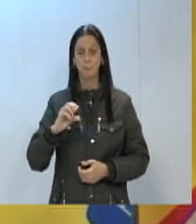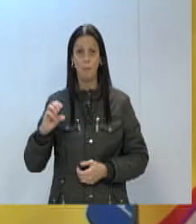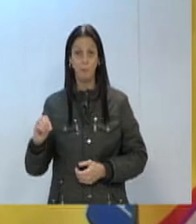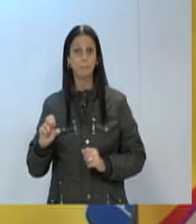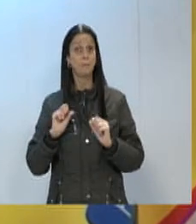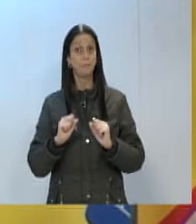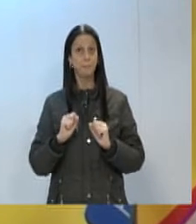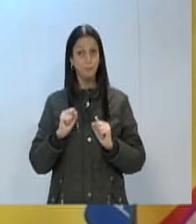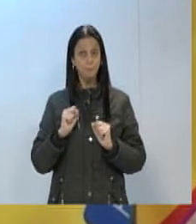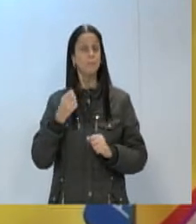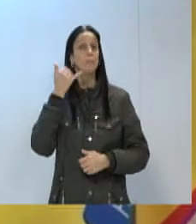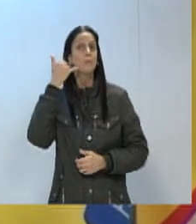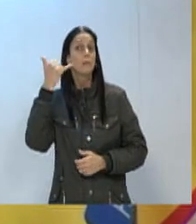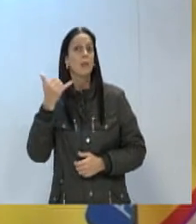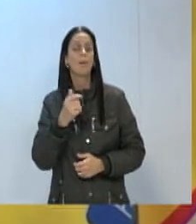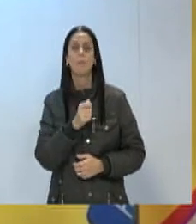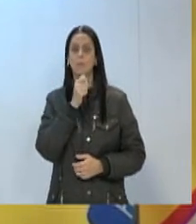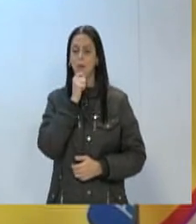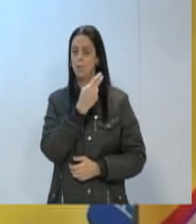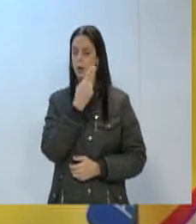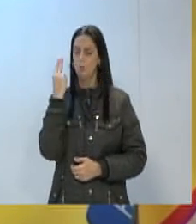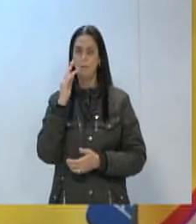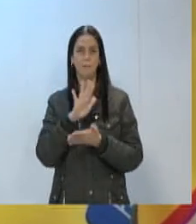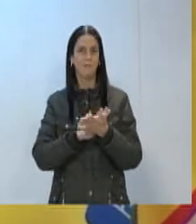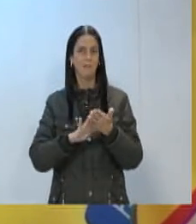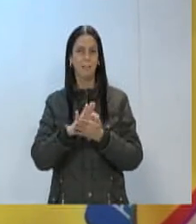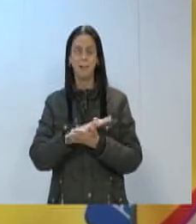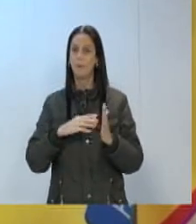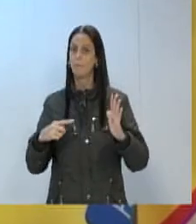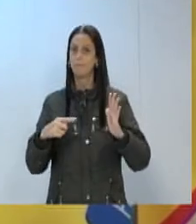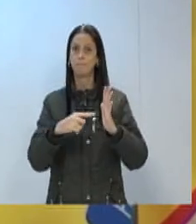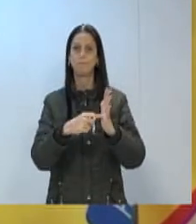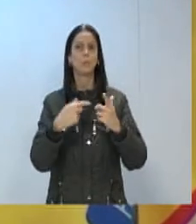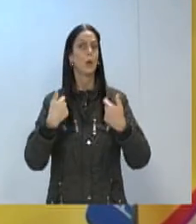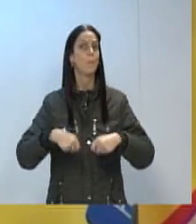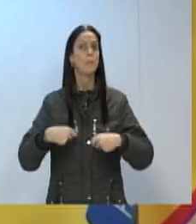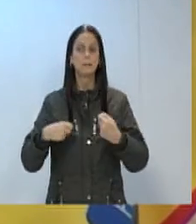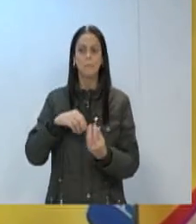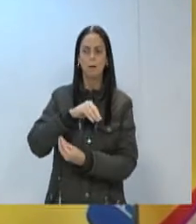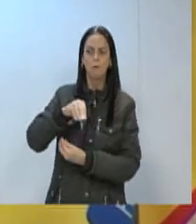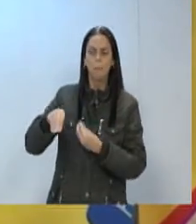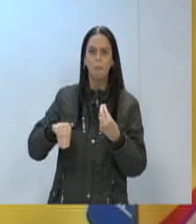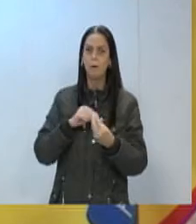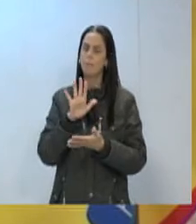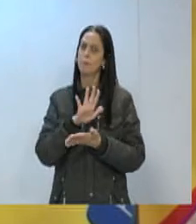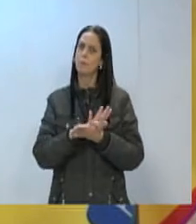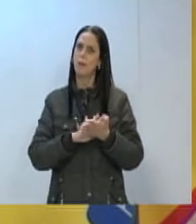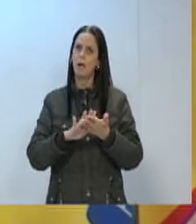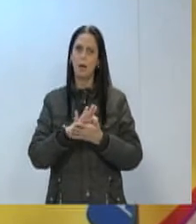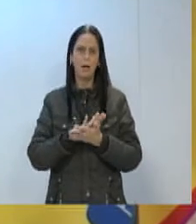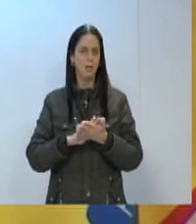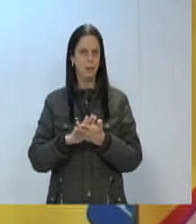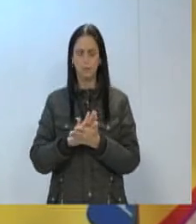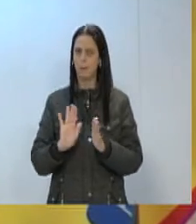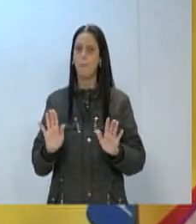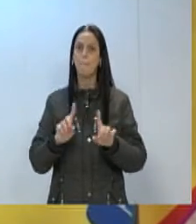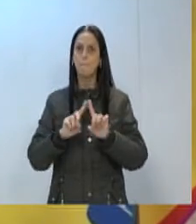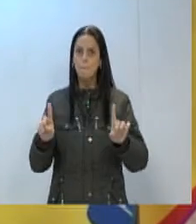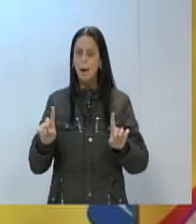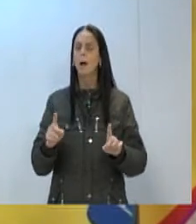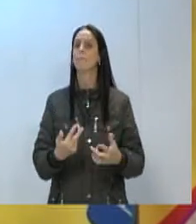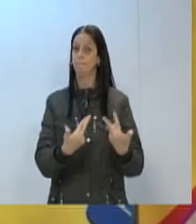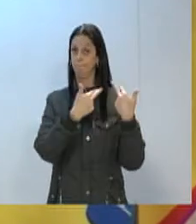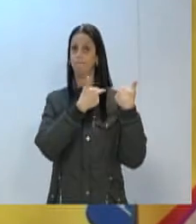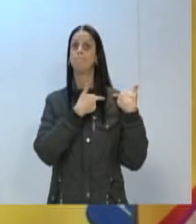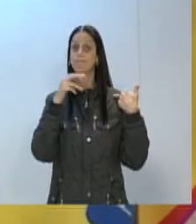anonimamente ligar ou diz que sem fazer a denúncia Nós não precisamos nos envolver com esse problema mas nós temos que nos